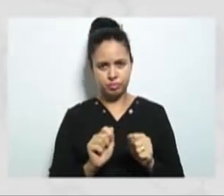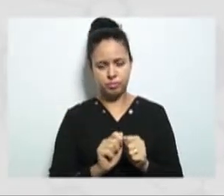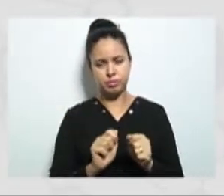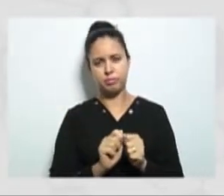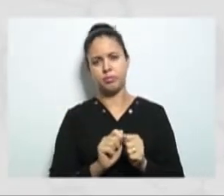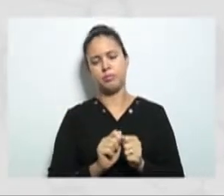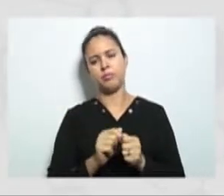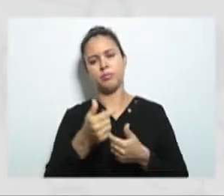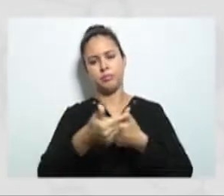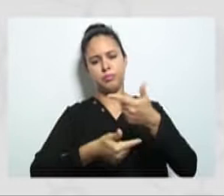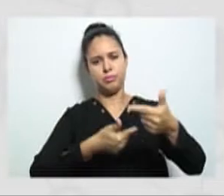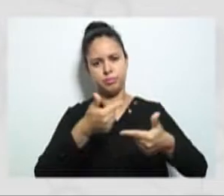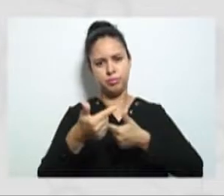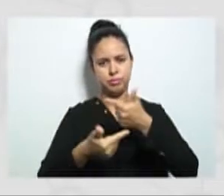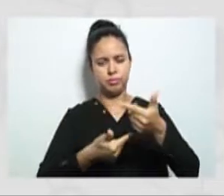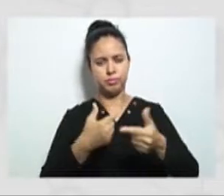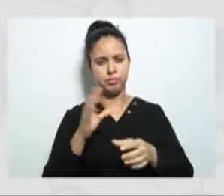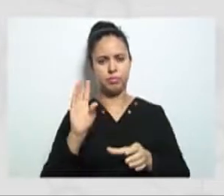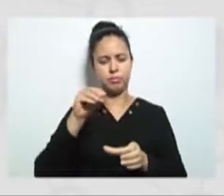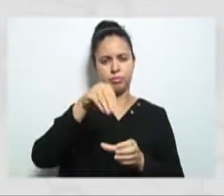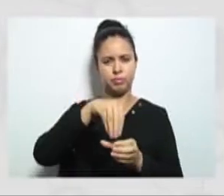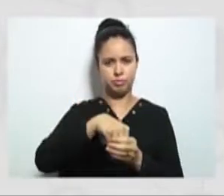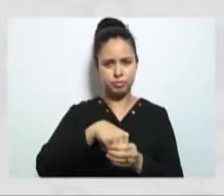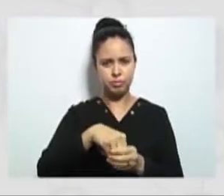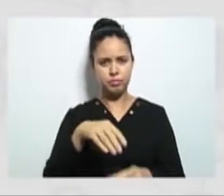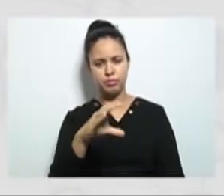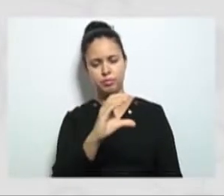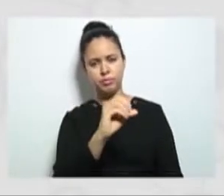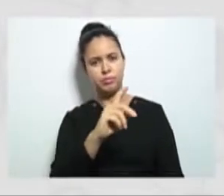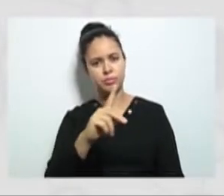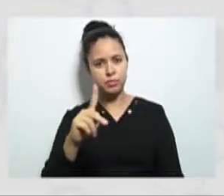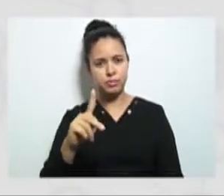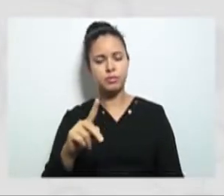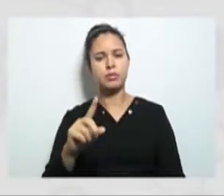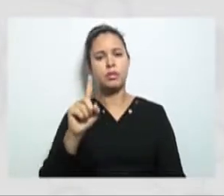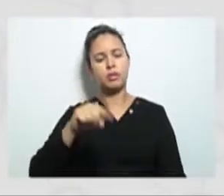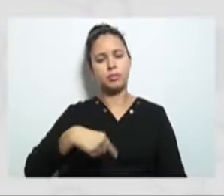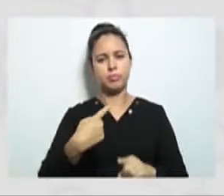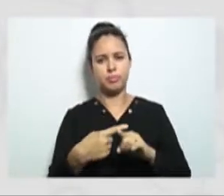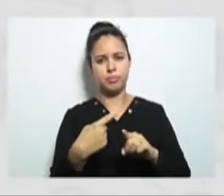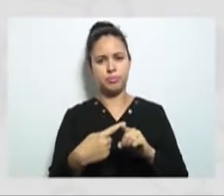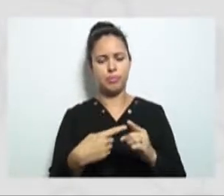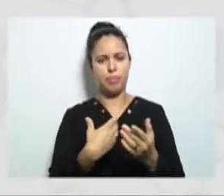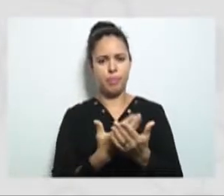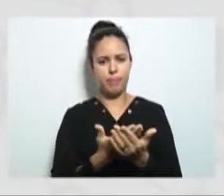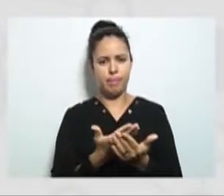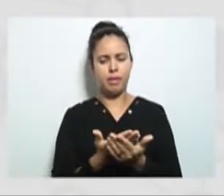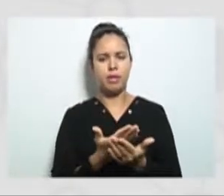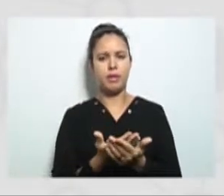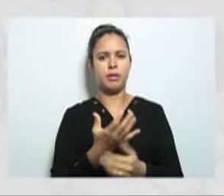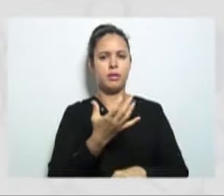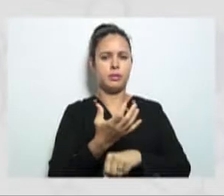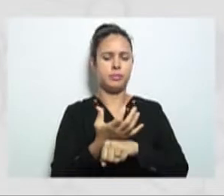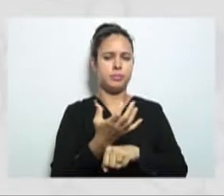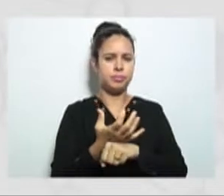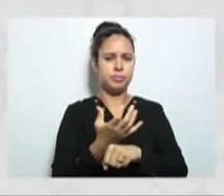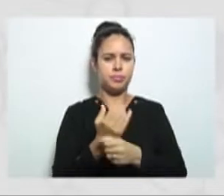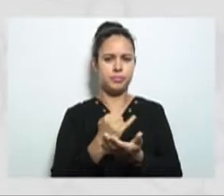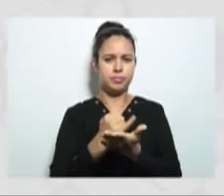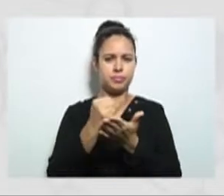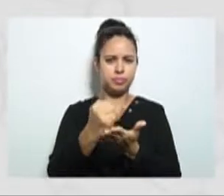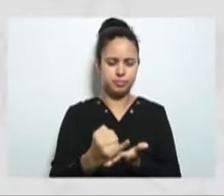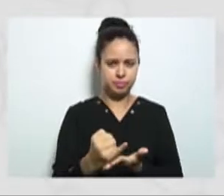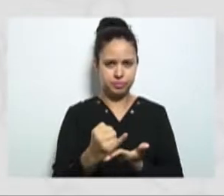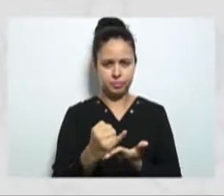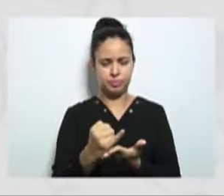no âmbito do cooperativismo, tá? Esse é o porquê que nós estamos estudando essa disciplina de Introdução à Informática.